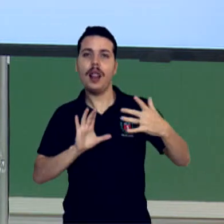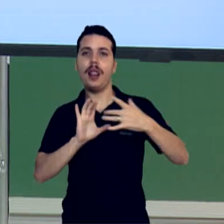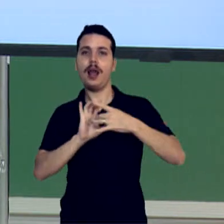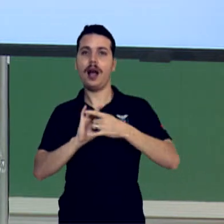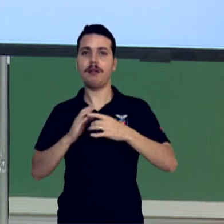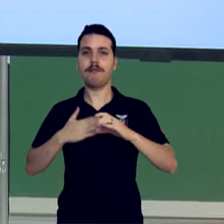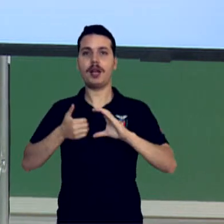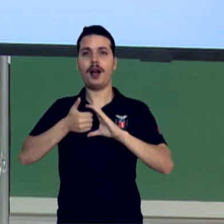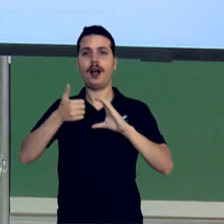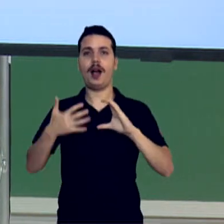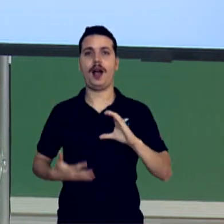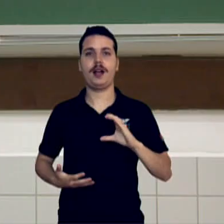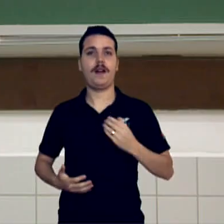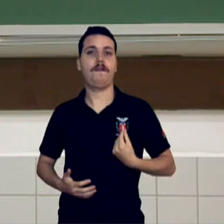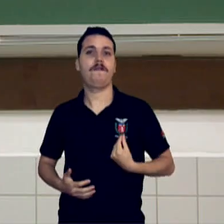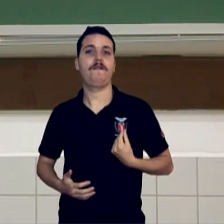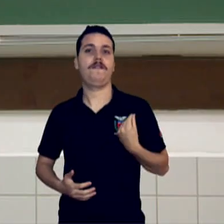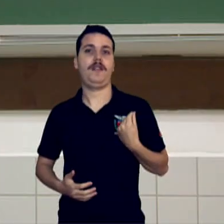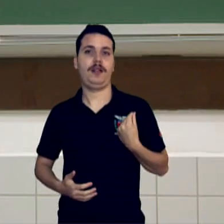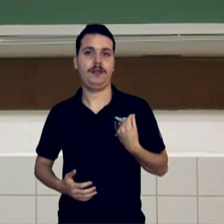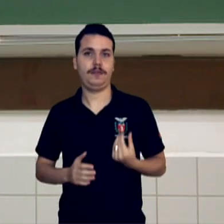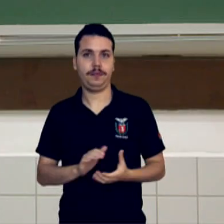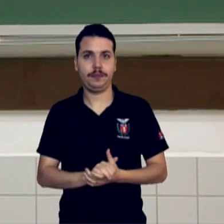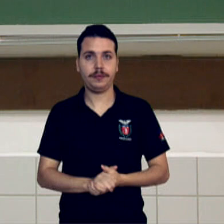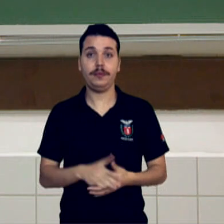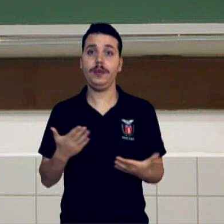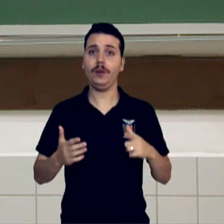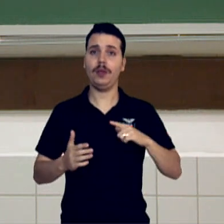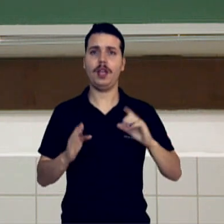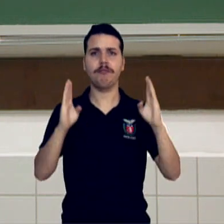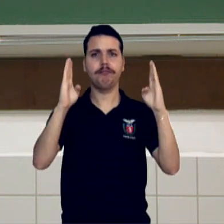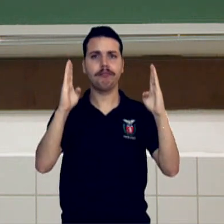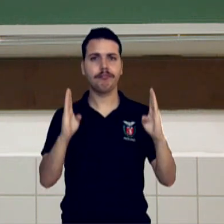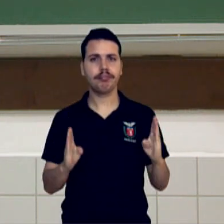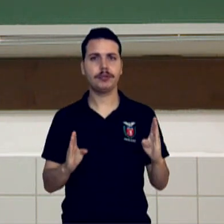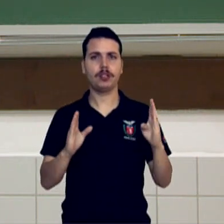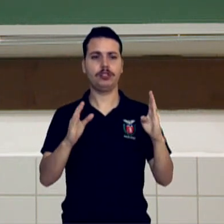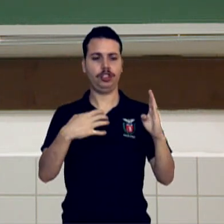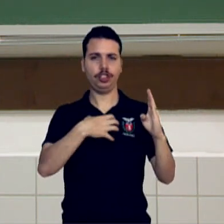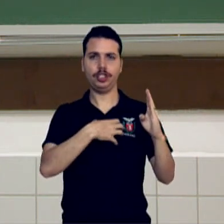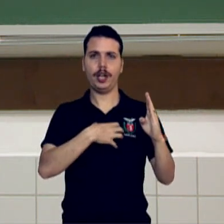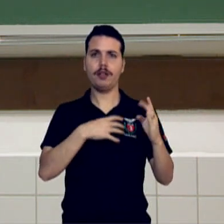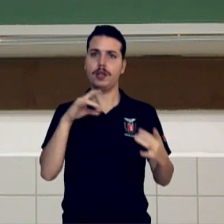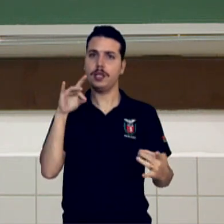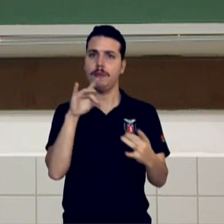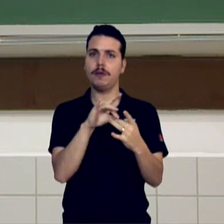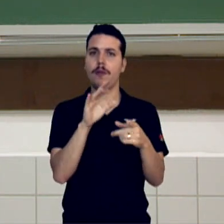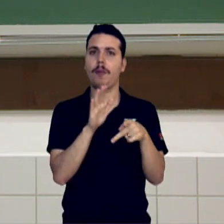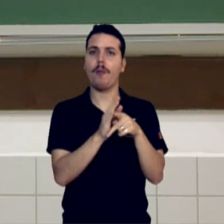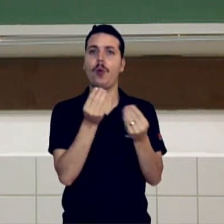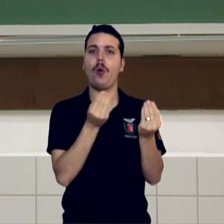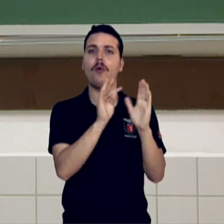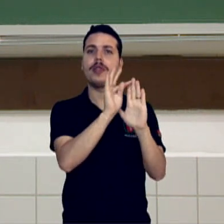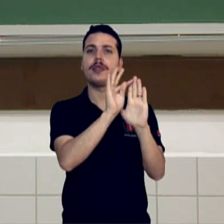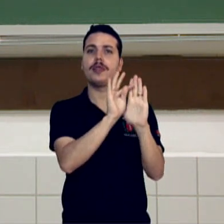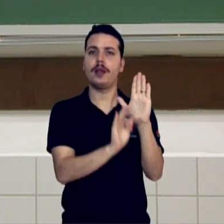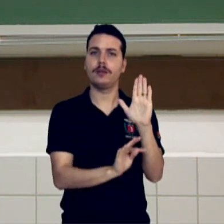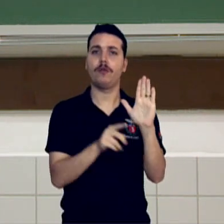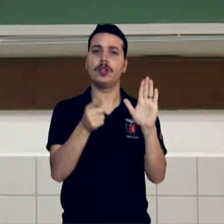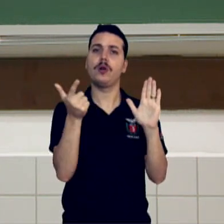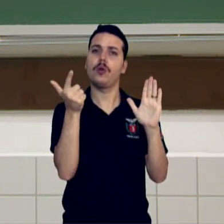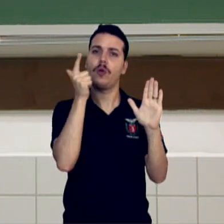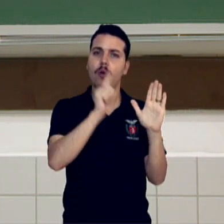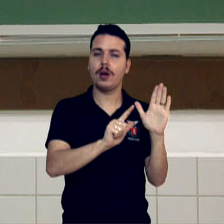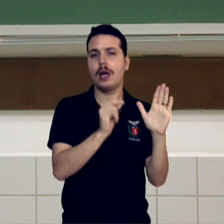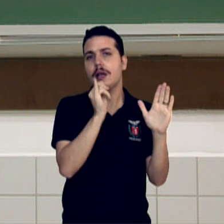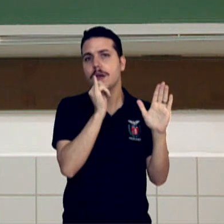de vida. Então, existe um formato específico deste texto para que você consiga,